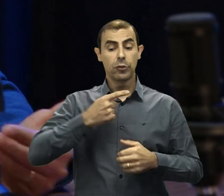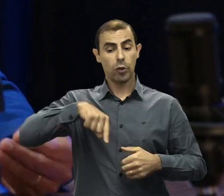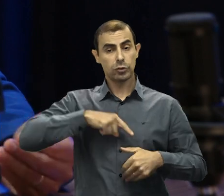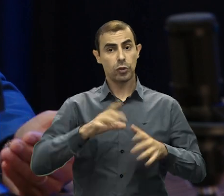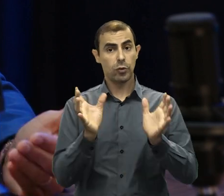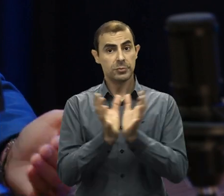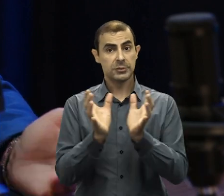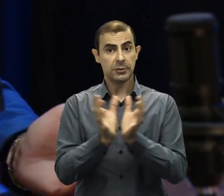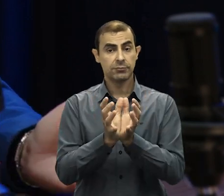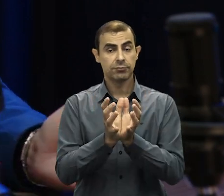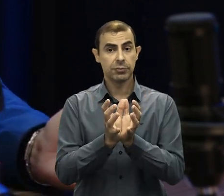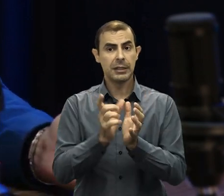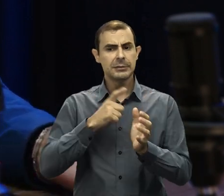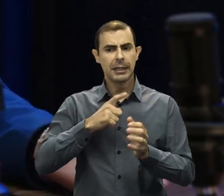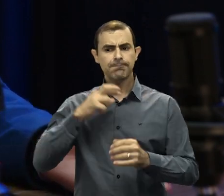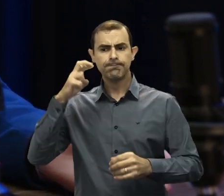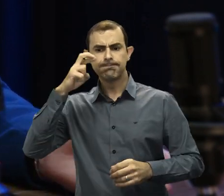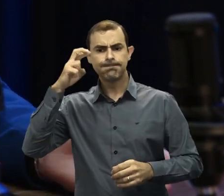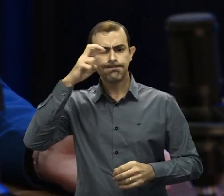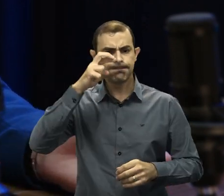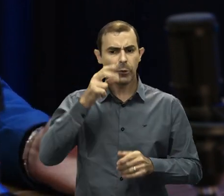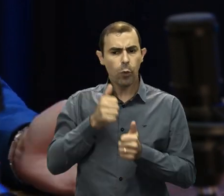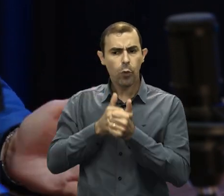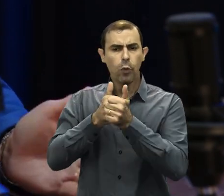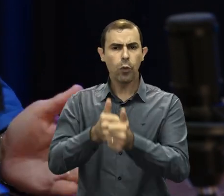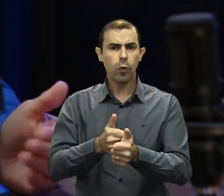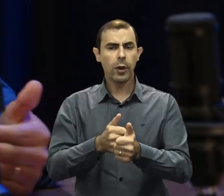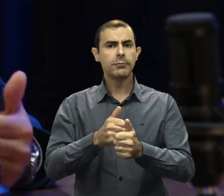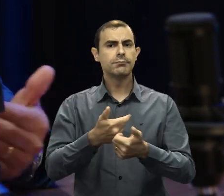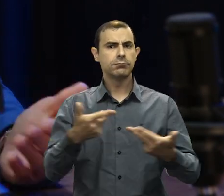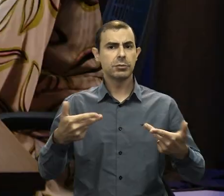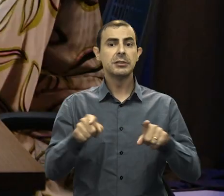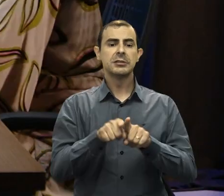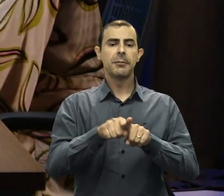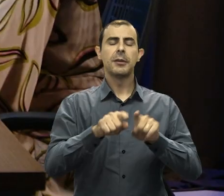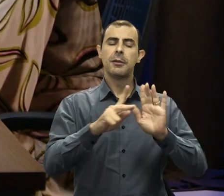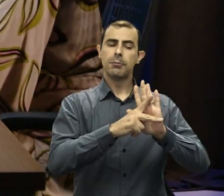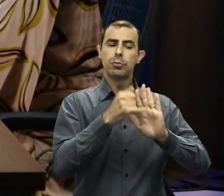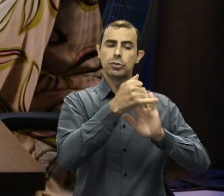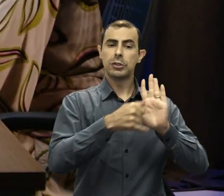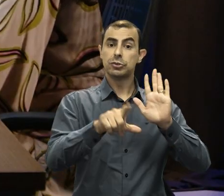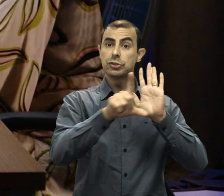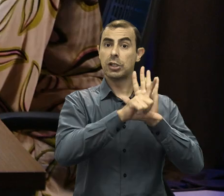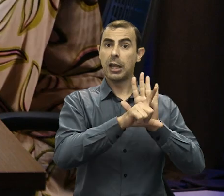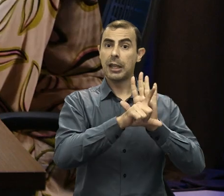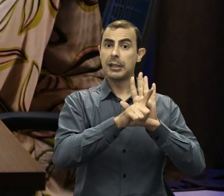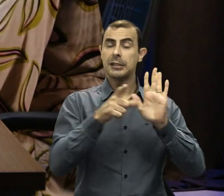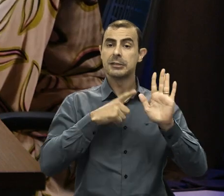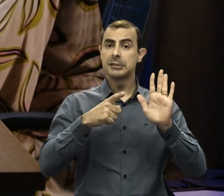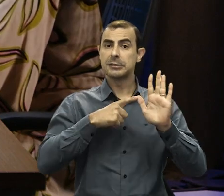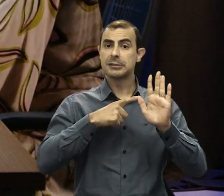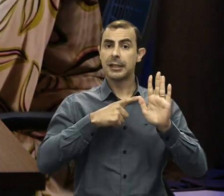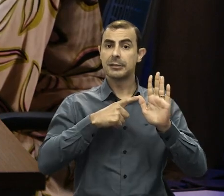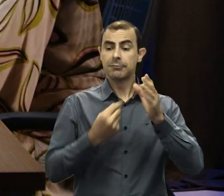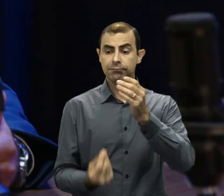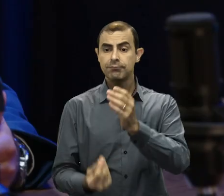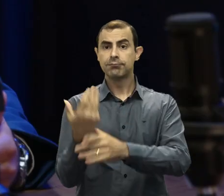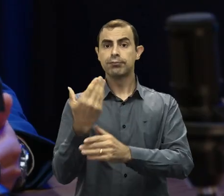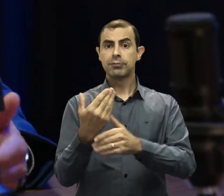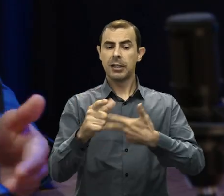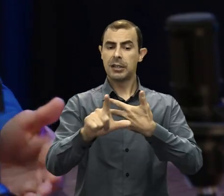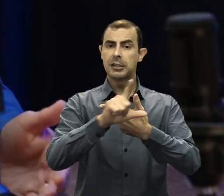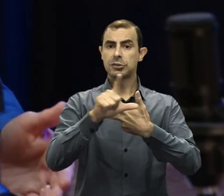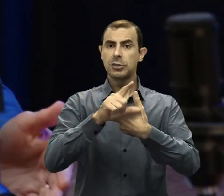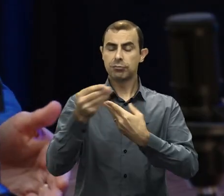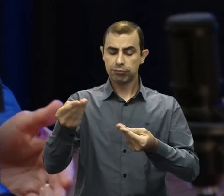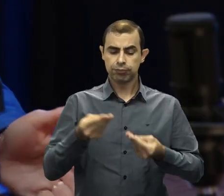essa comissão, ela monitora tudo isso, ela acompanha, e os projetos de leis também que dão entrada no